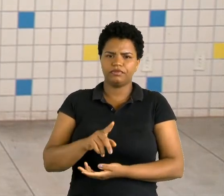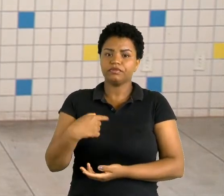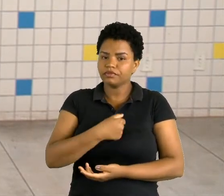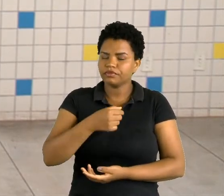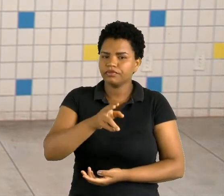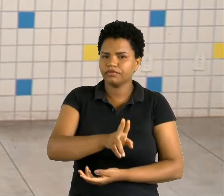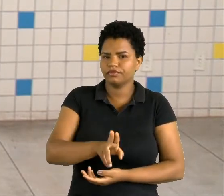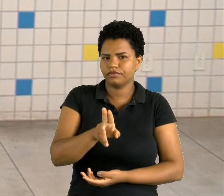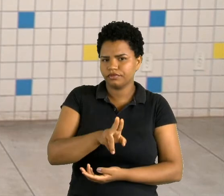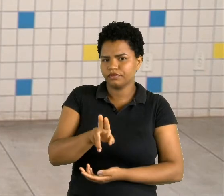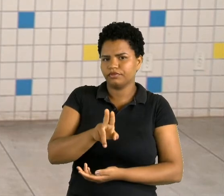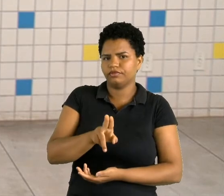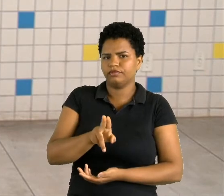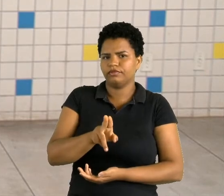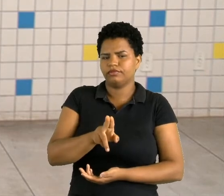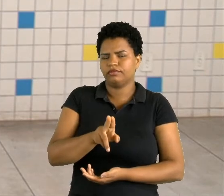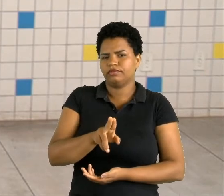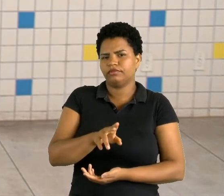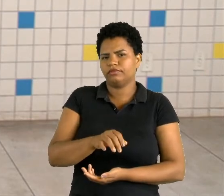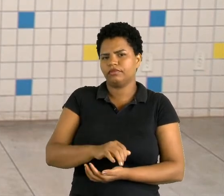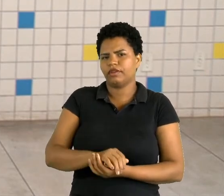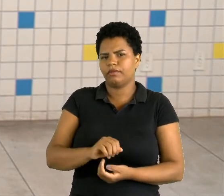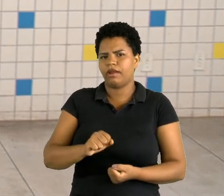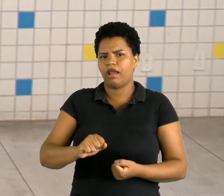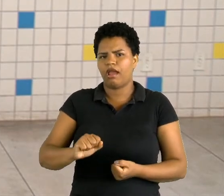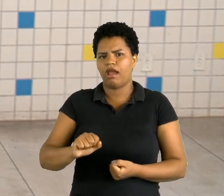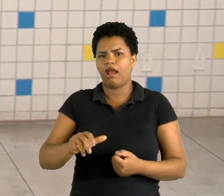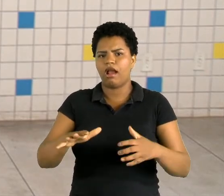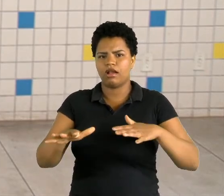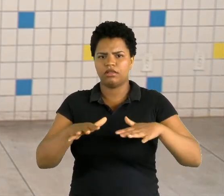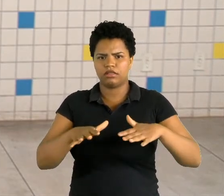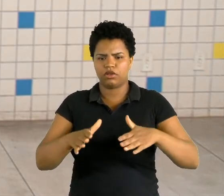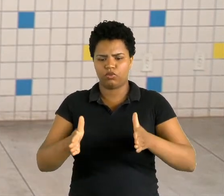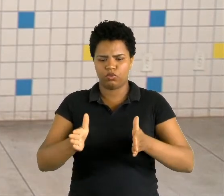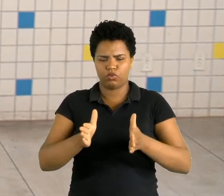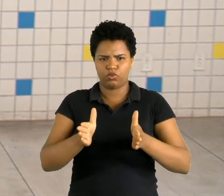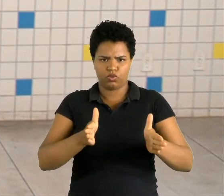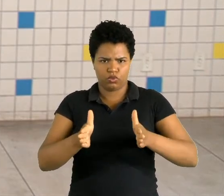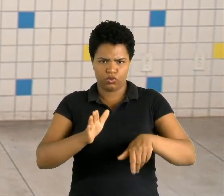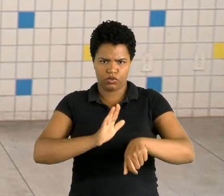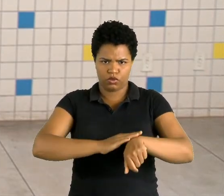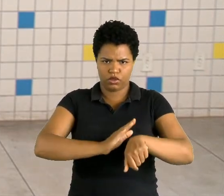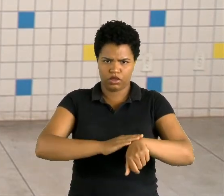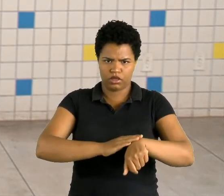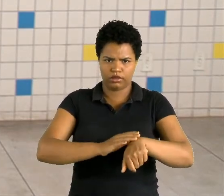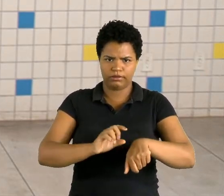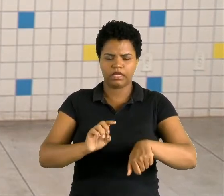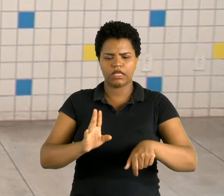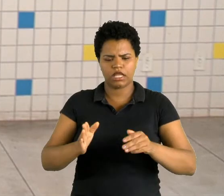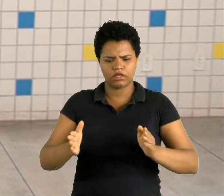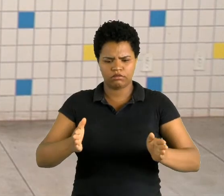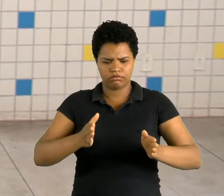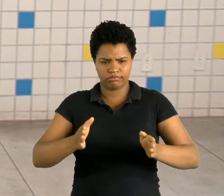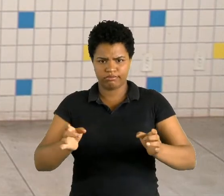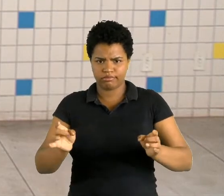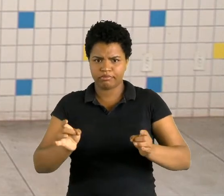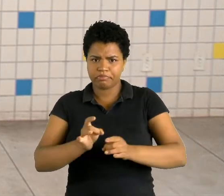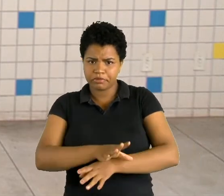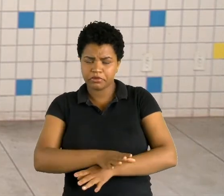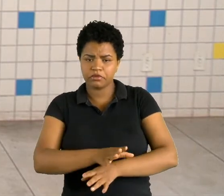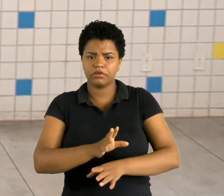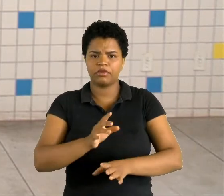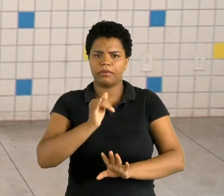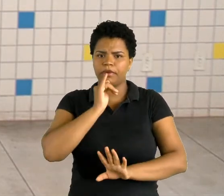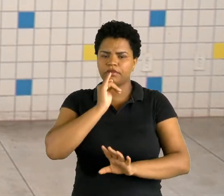utilizamos ele para ações por um período de tempo. Então a gente especifica um período de tempo fechado. Então quando eu digo,